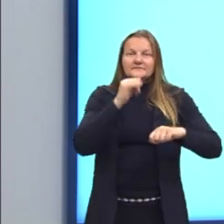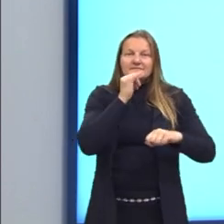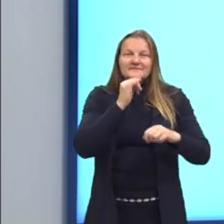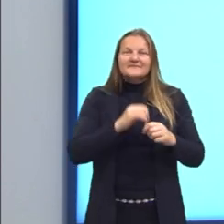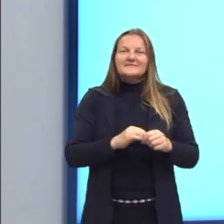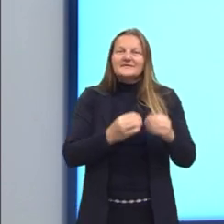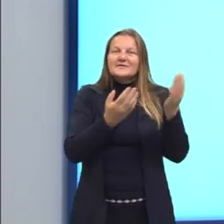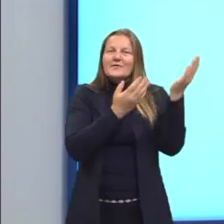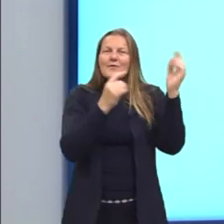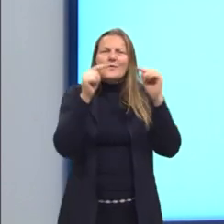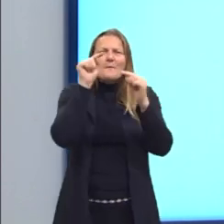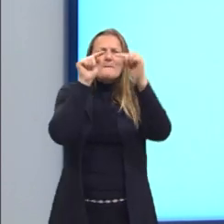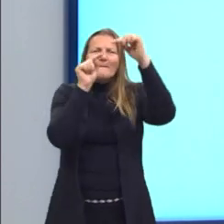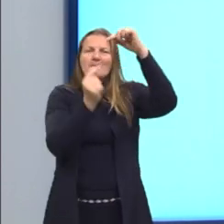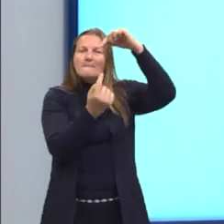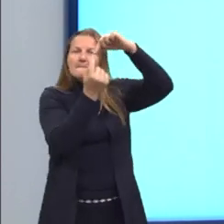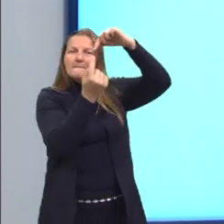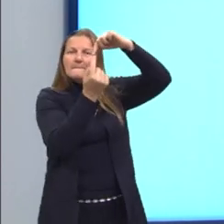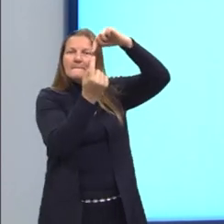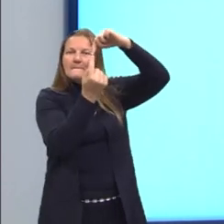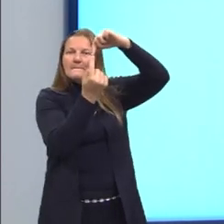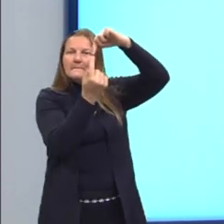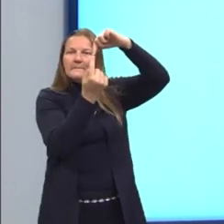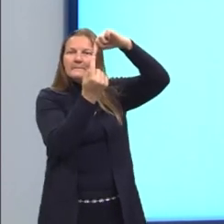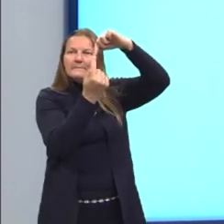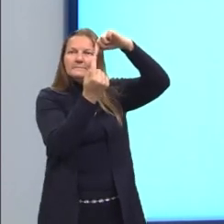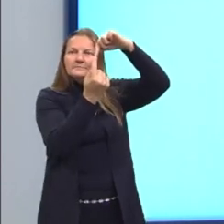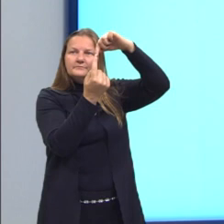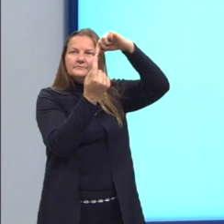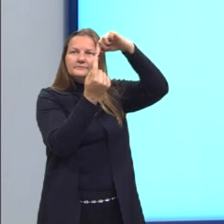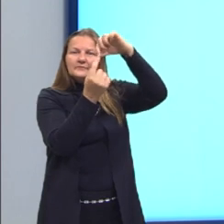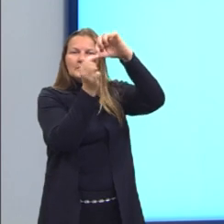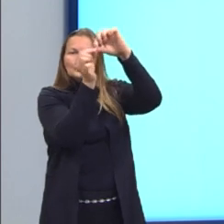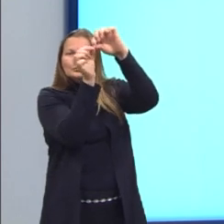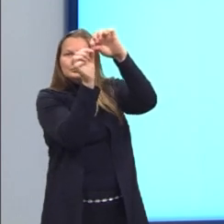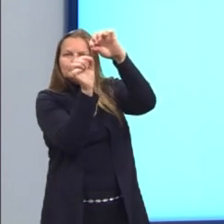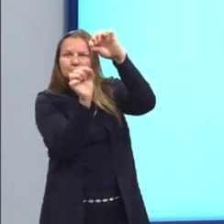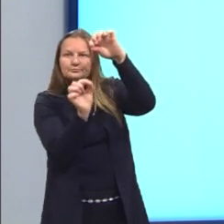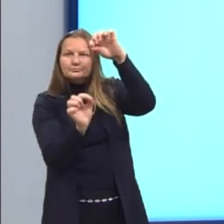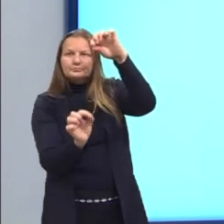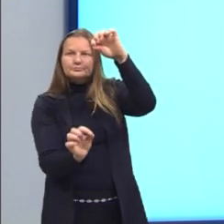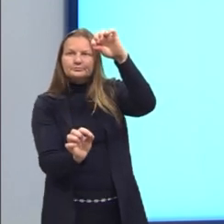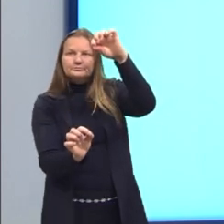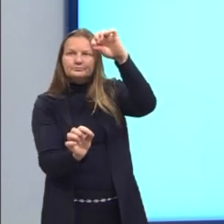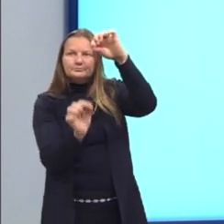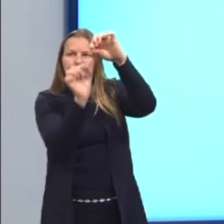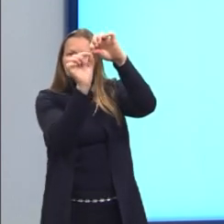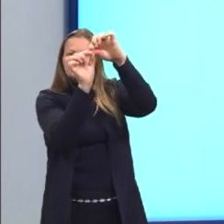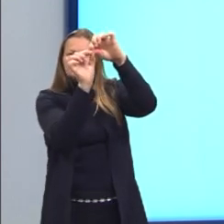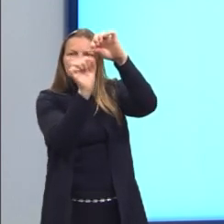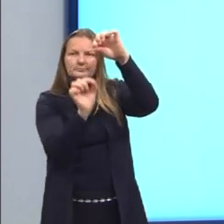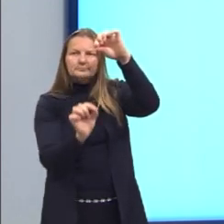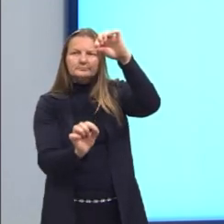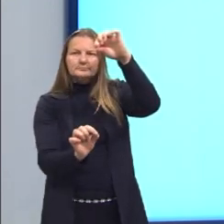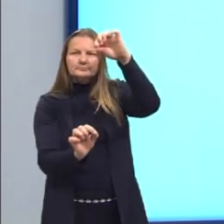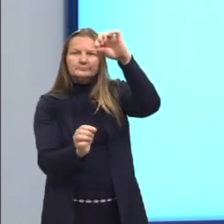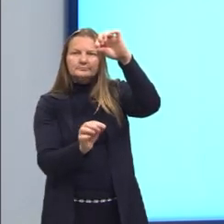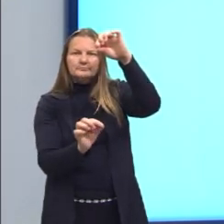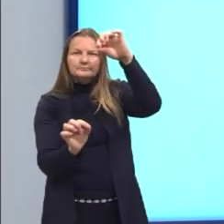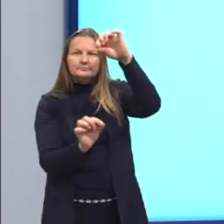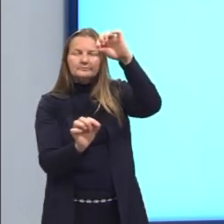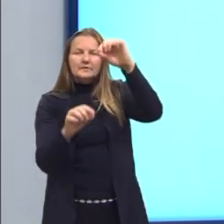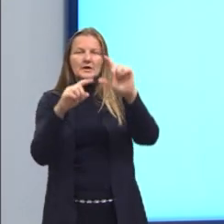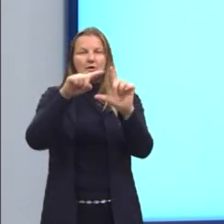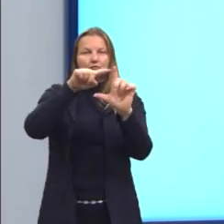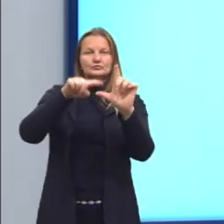aquele. Lá em cima se eu traçar um segmento que vai desse ponto até a base esse segmento Ele